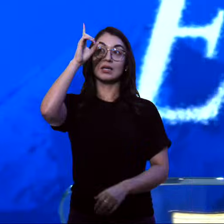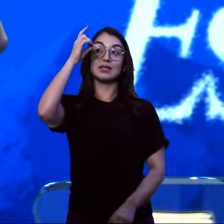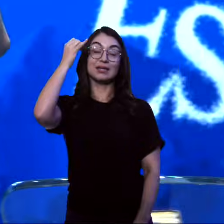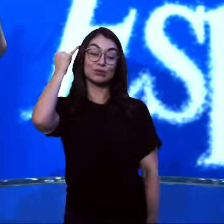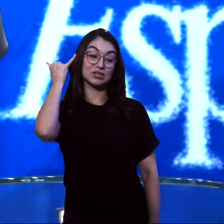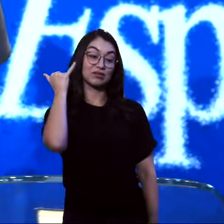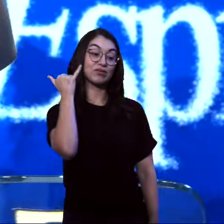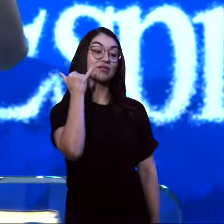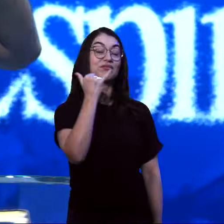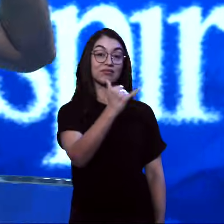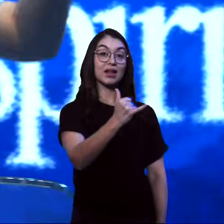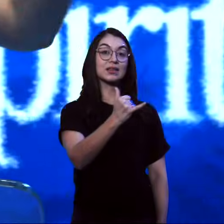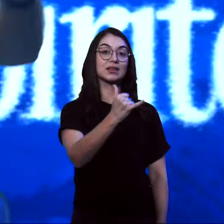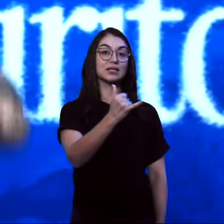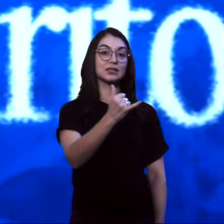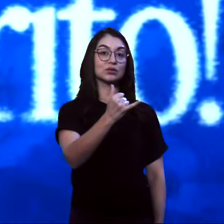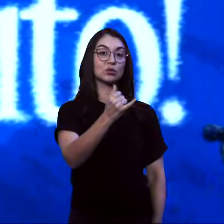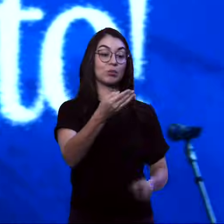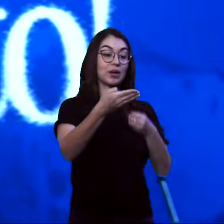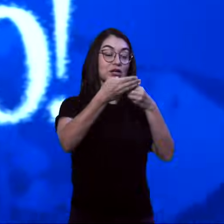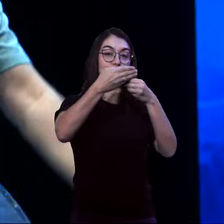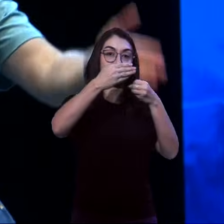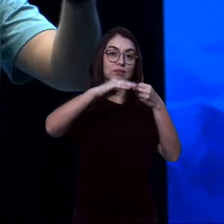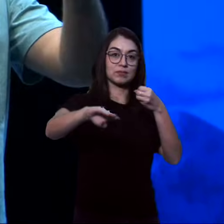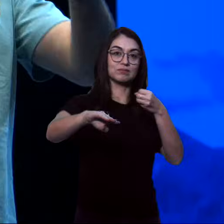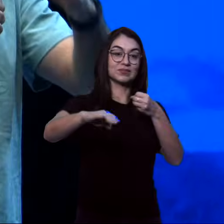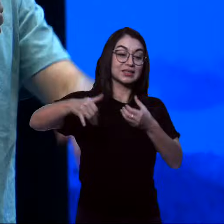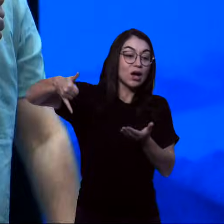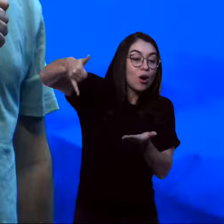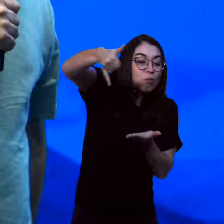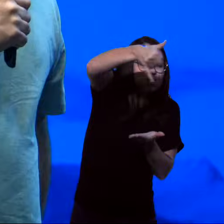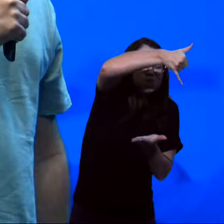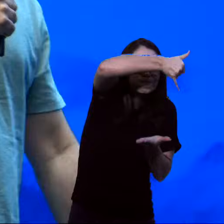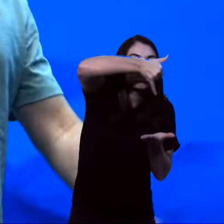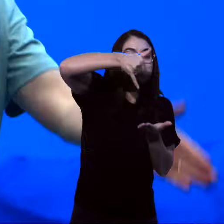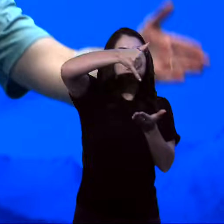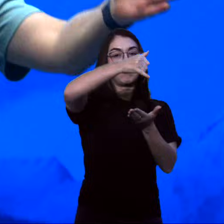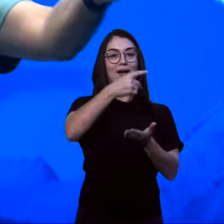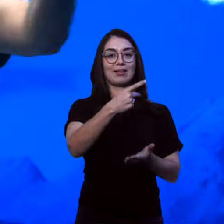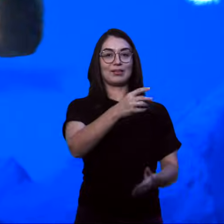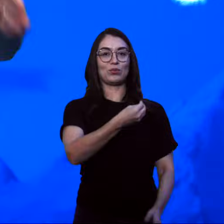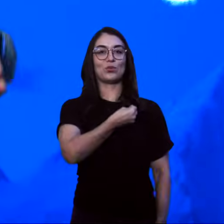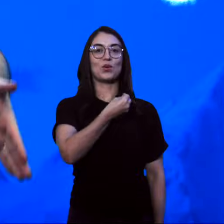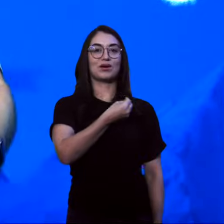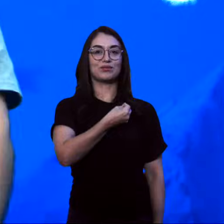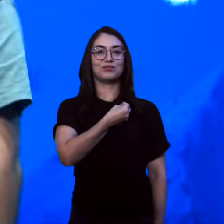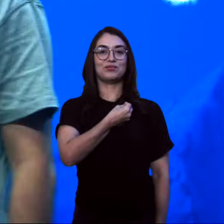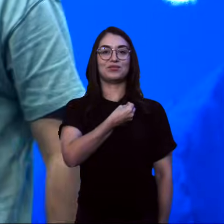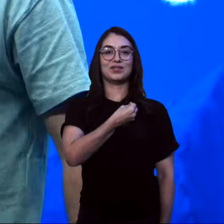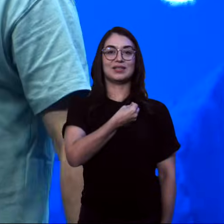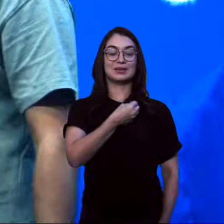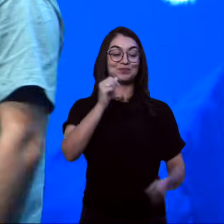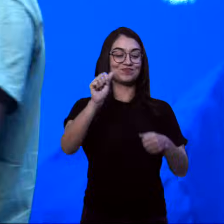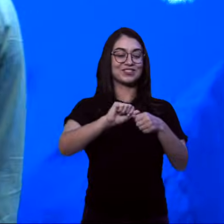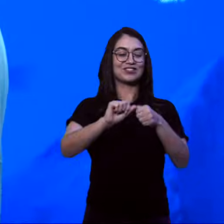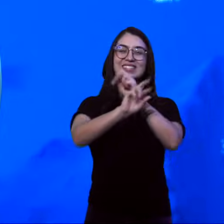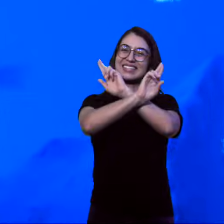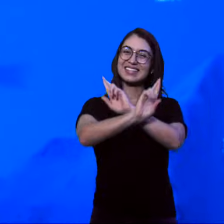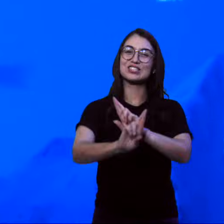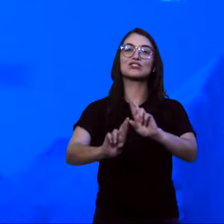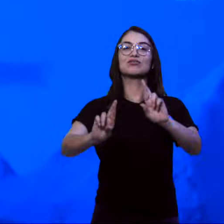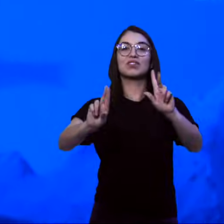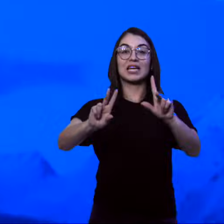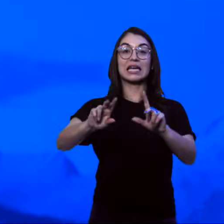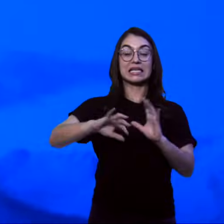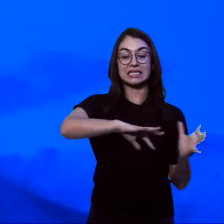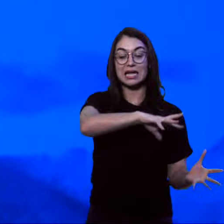te enchendo com azeite dourado. Eu te escolhi para fazer a diferença nesse tempo. Seja